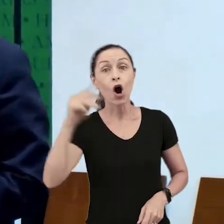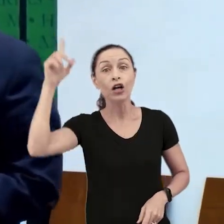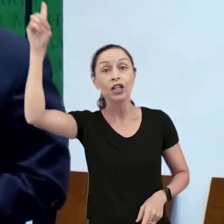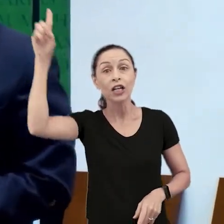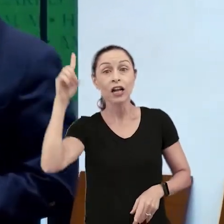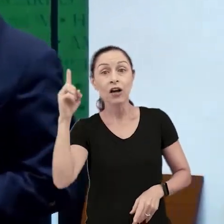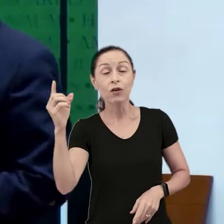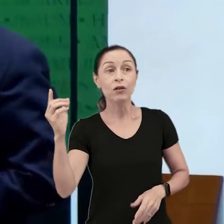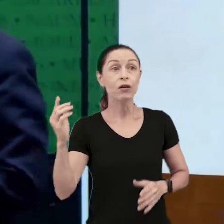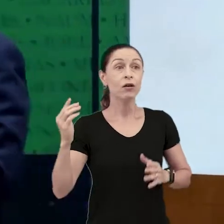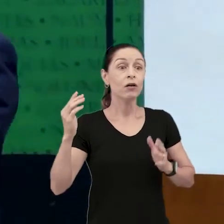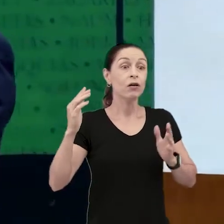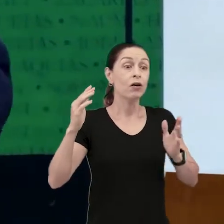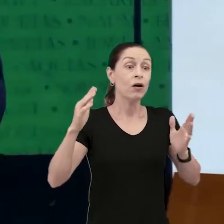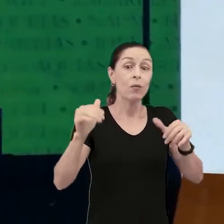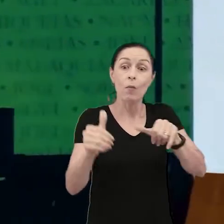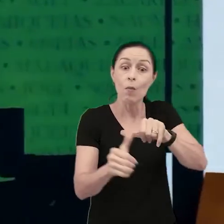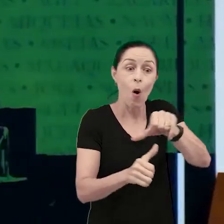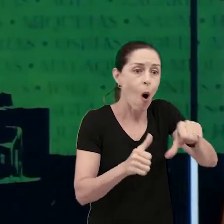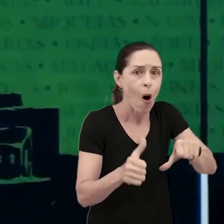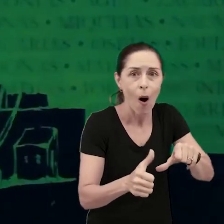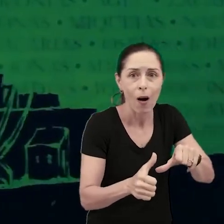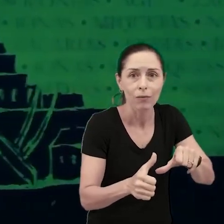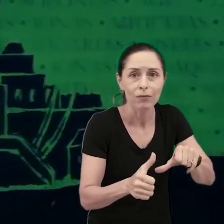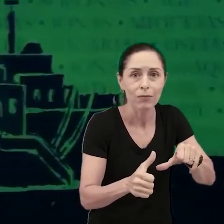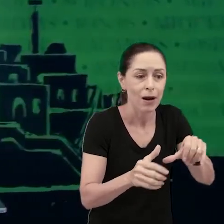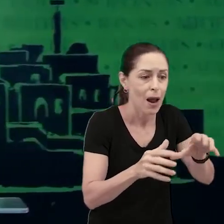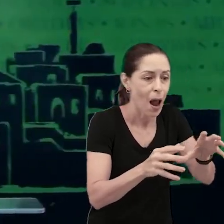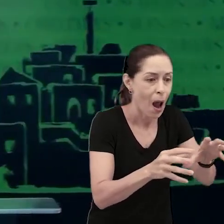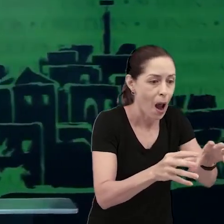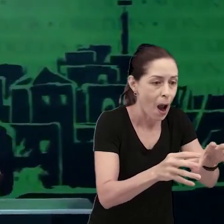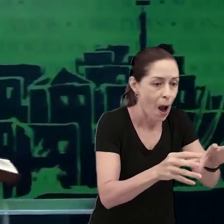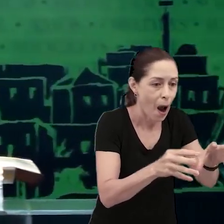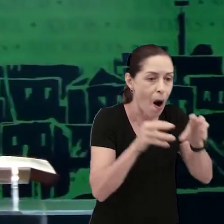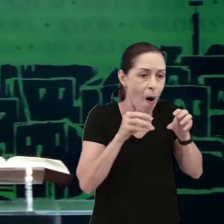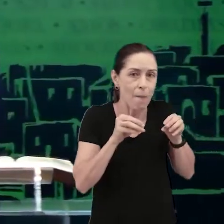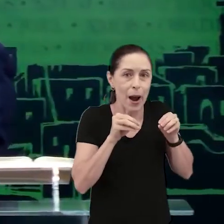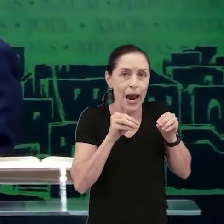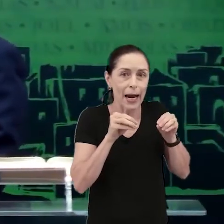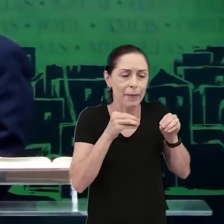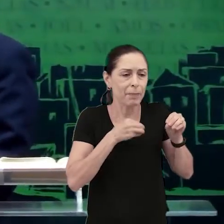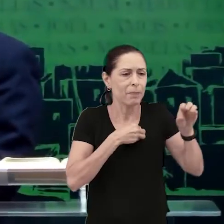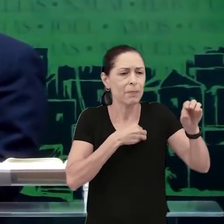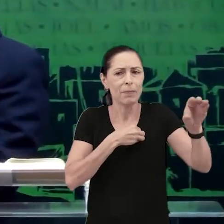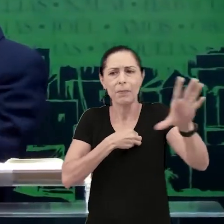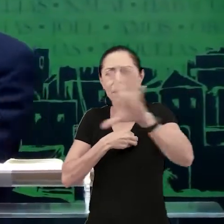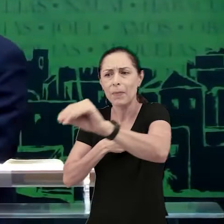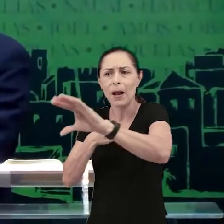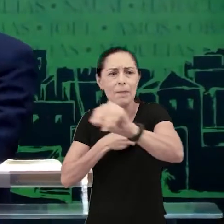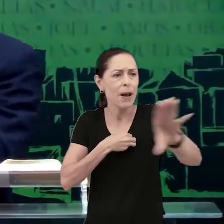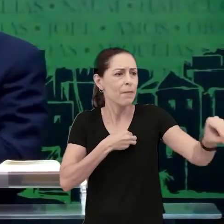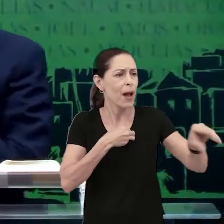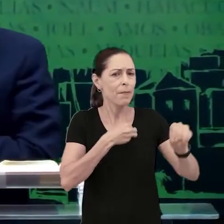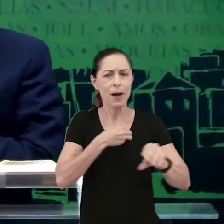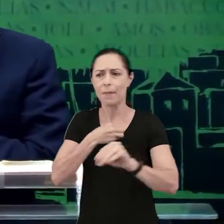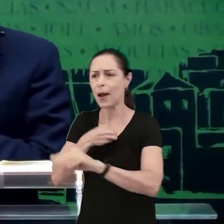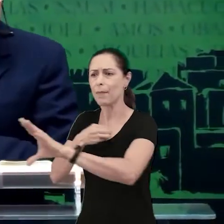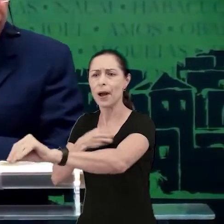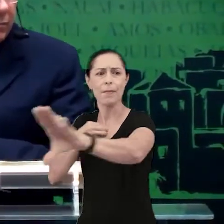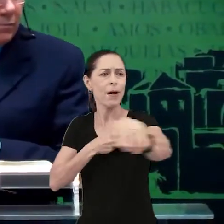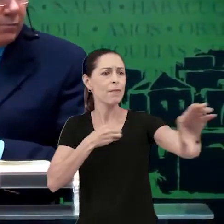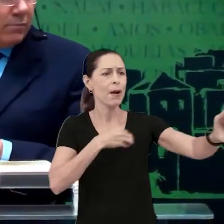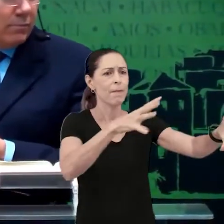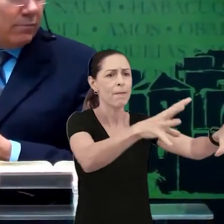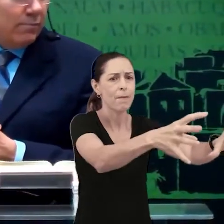sempre. Ele pega o nosso pecado, e diz o texto, Ele o lança nas profundezas do mar.